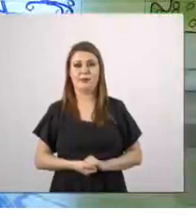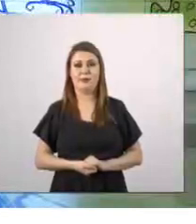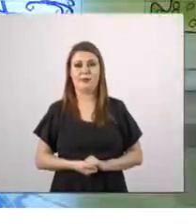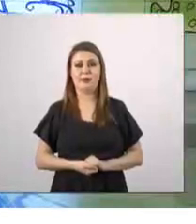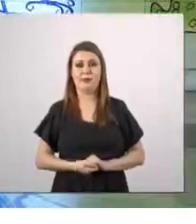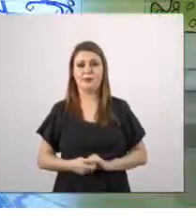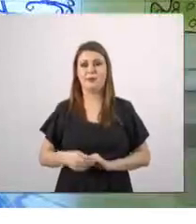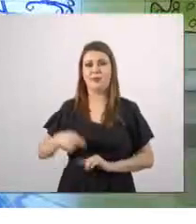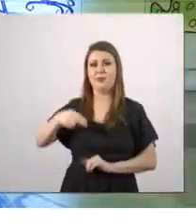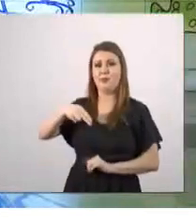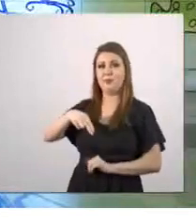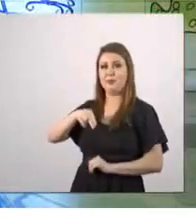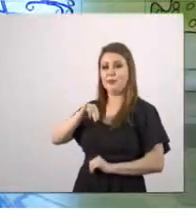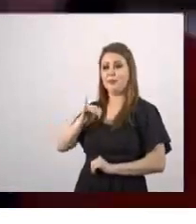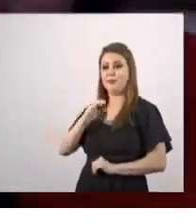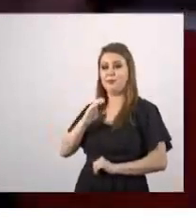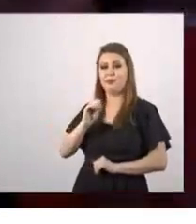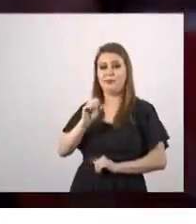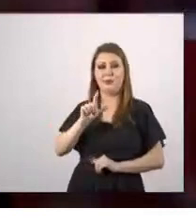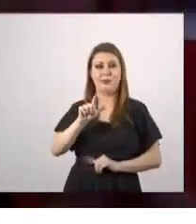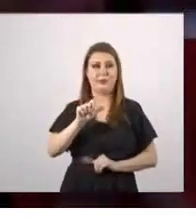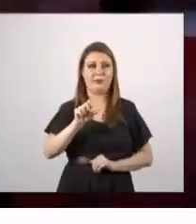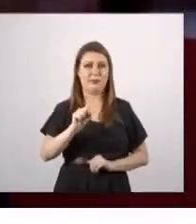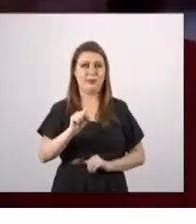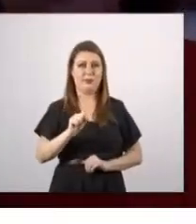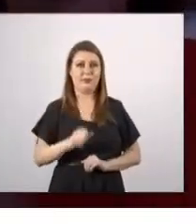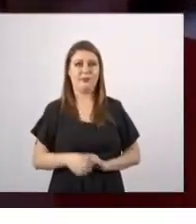Nicolas Antero Gauchenois.